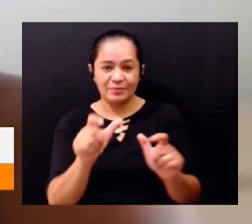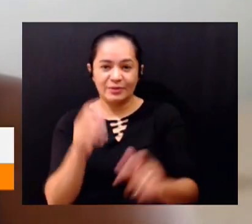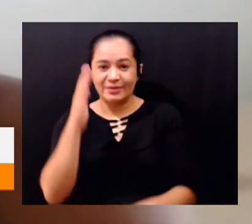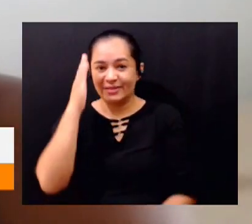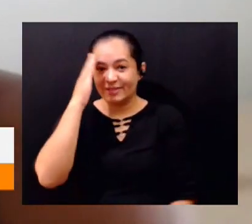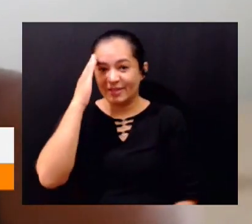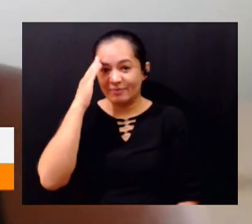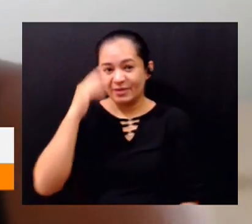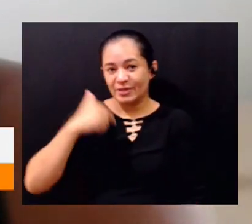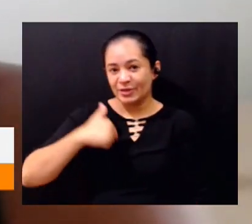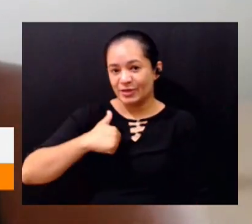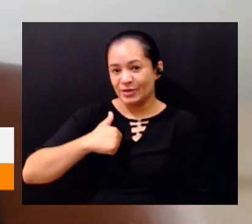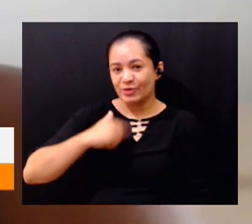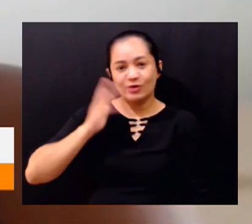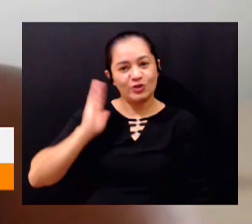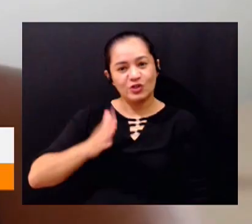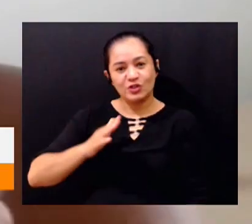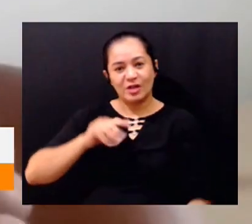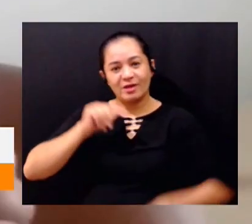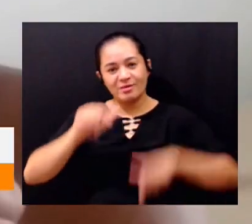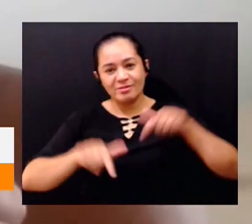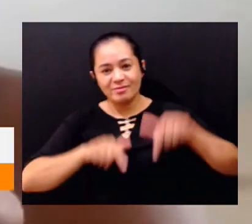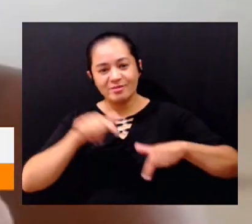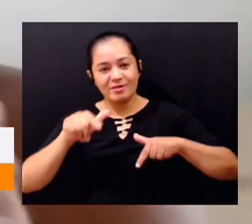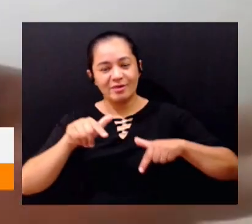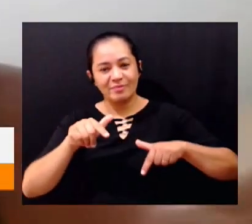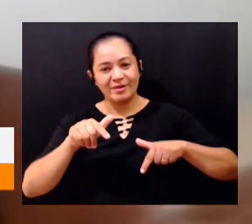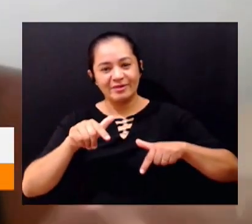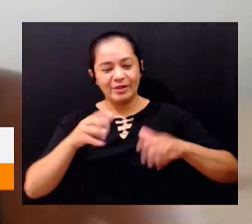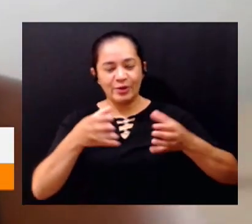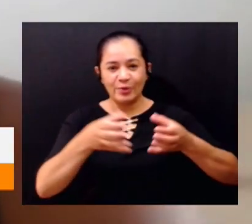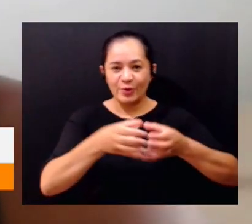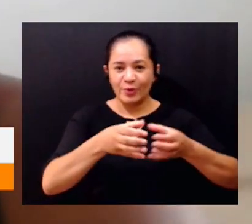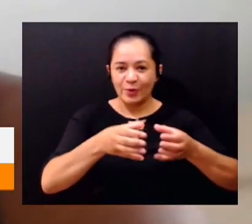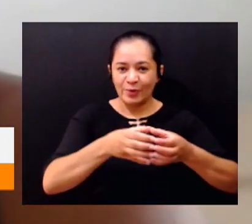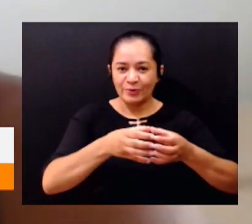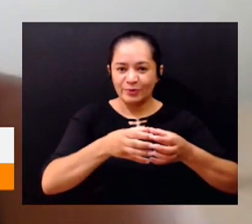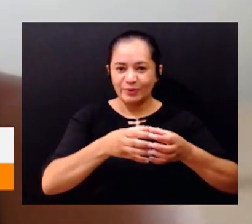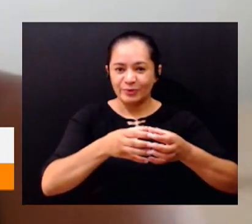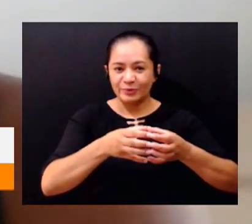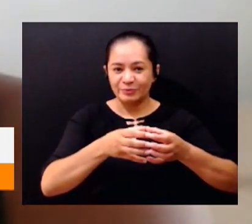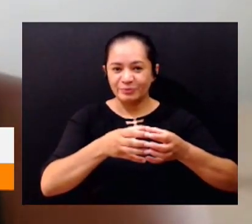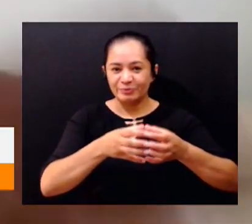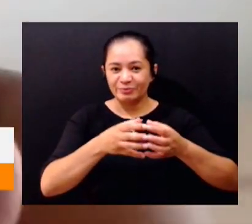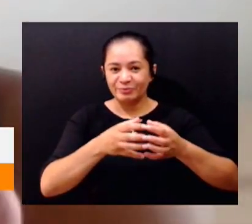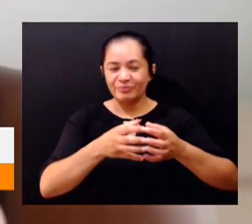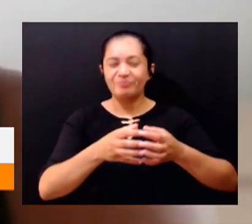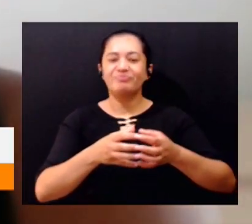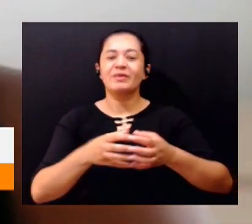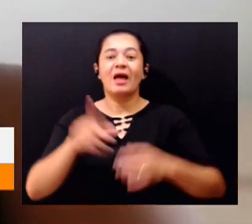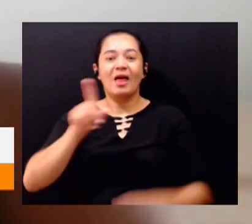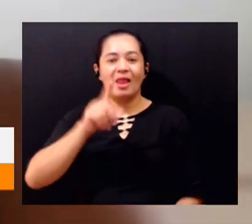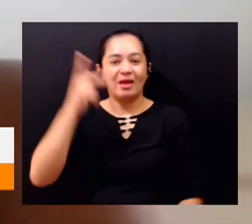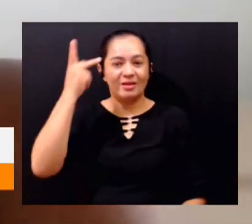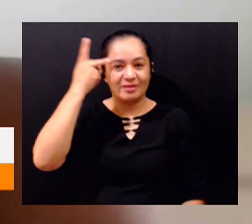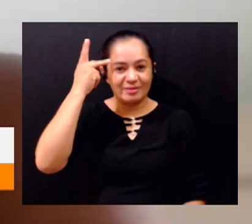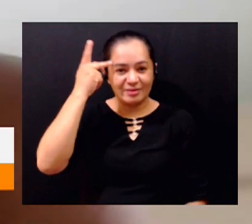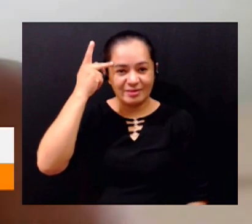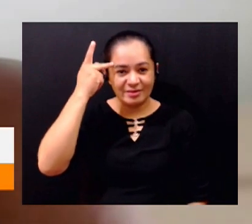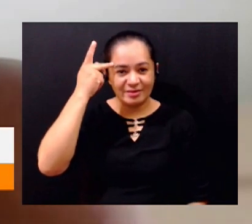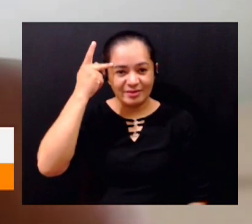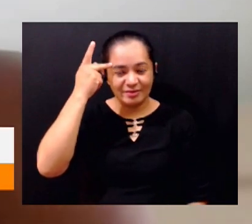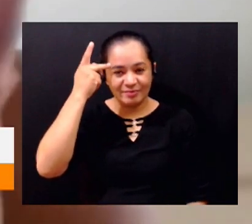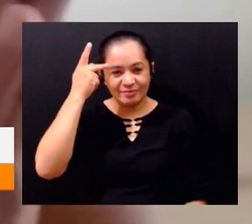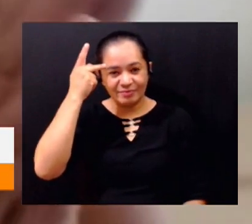dos Trapalhões pelo estúdio do Eli Barbosa. Era um estúdio em São Paulo. O Eli Barbosa, assim como o Maurício